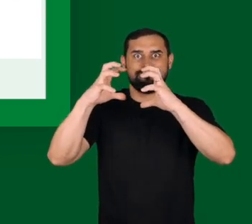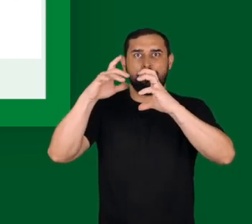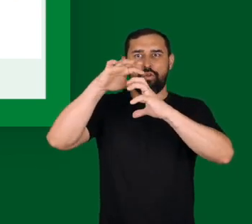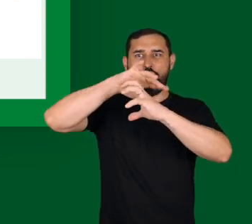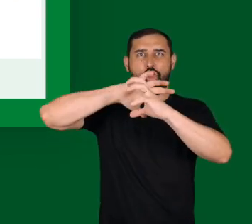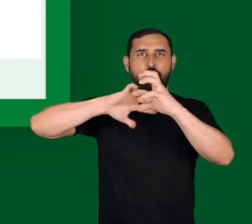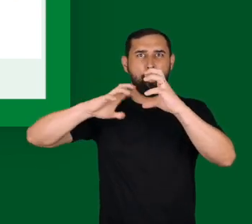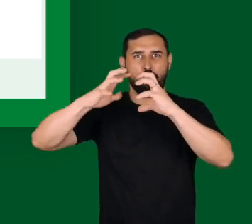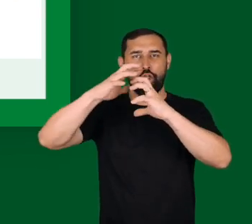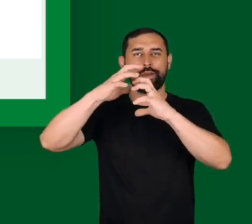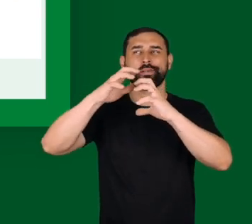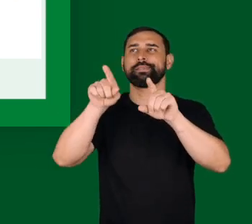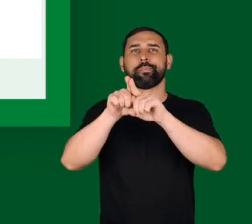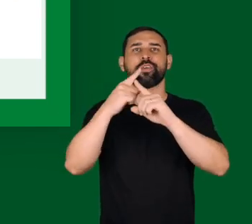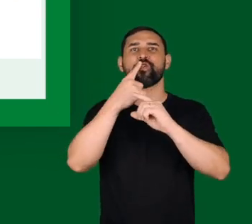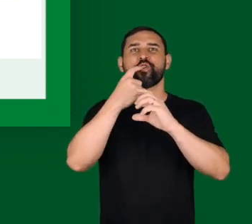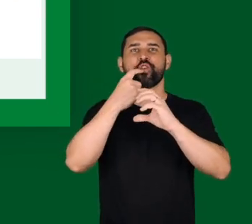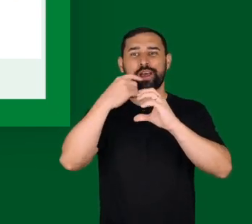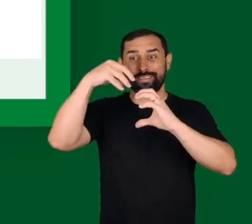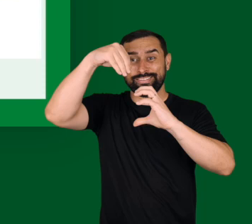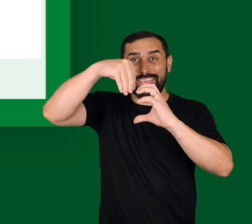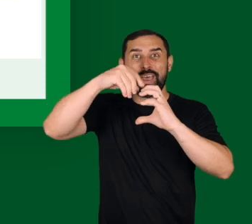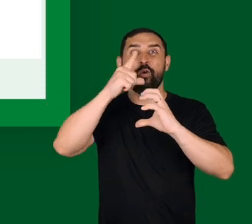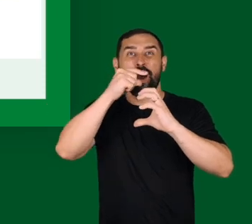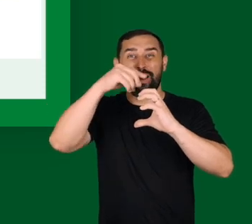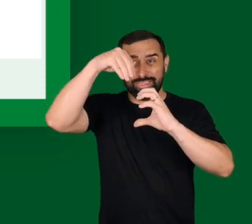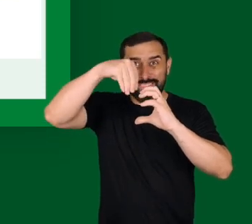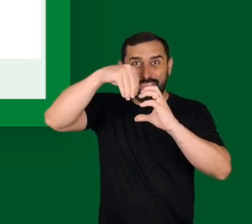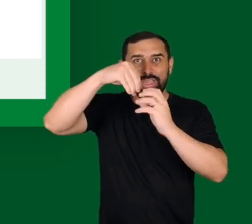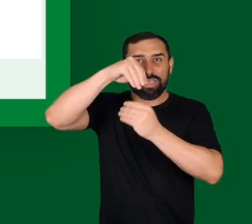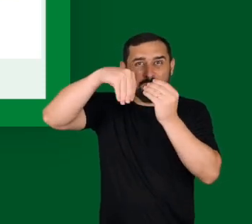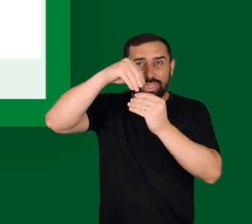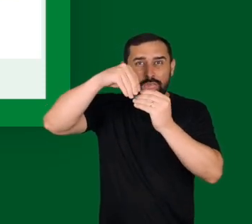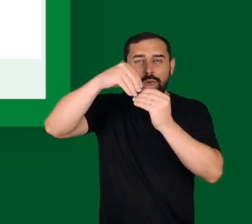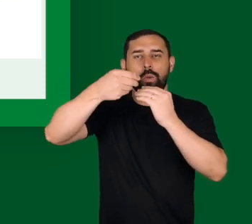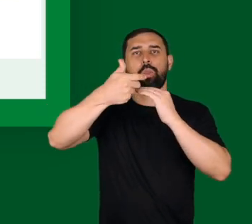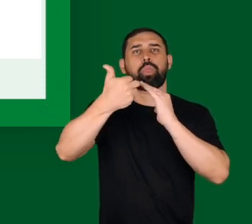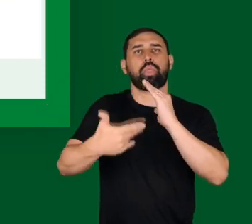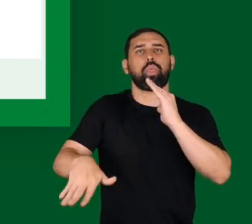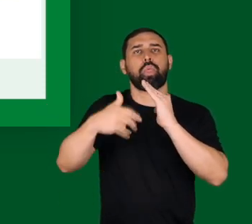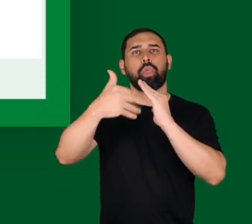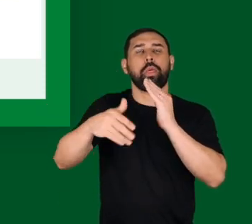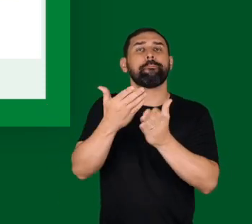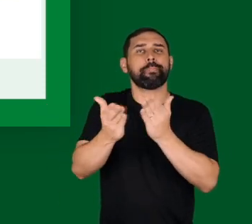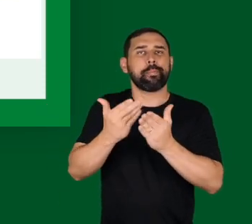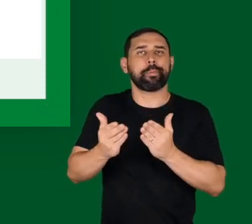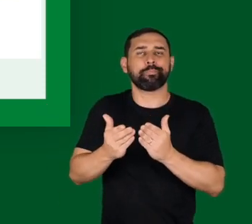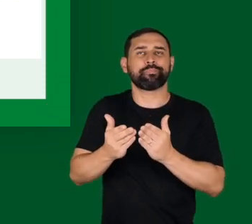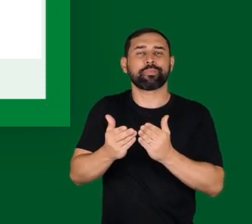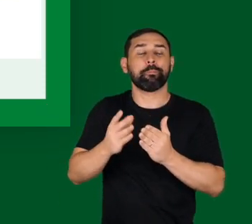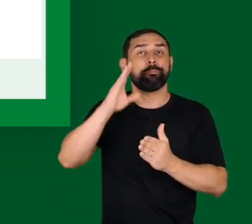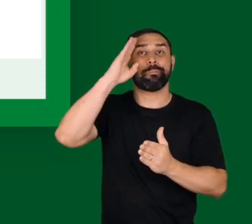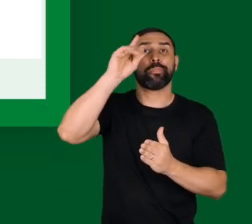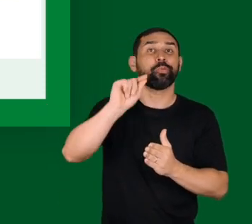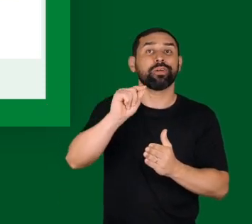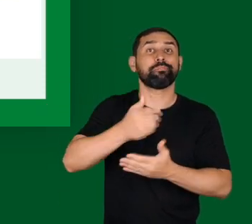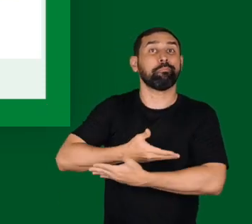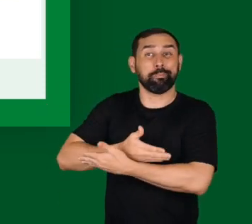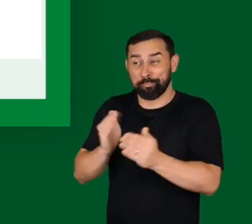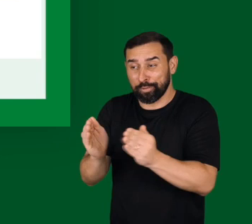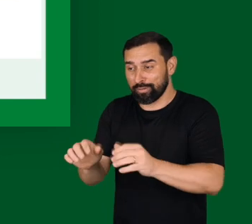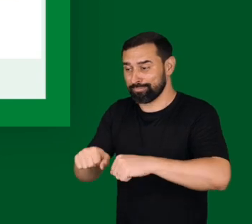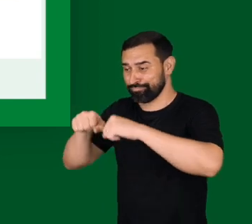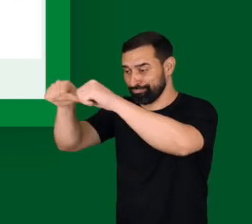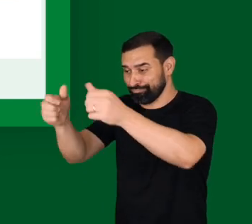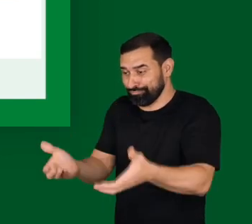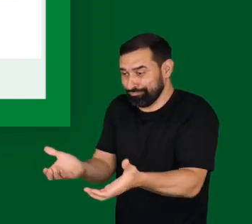ser um risco, e os acidentes vascularencefálicos isquêmicos, que também acontece em especial nos bebês